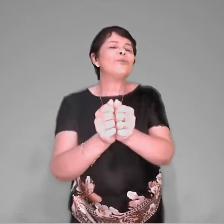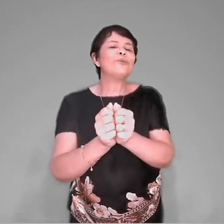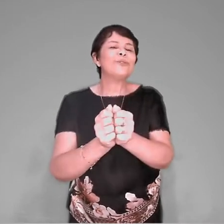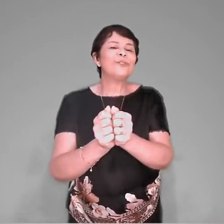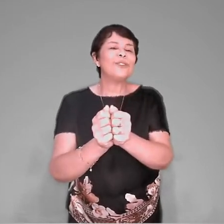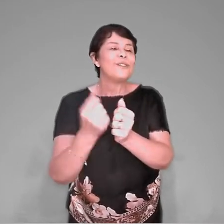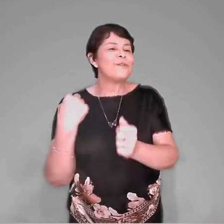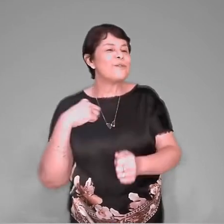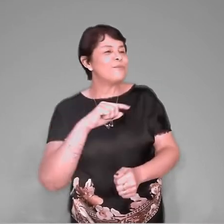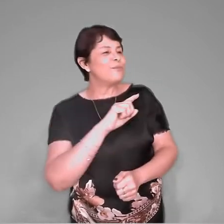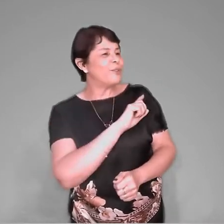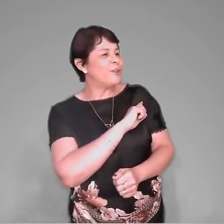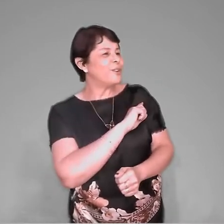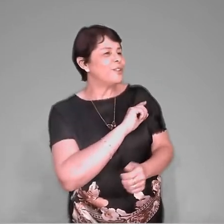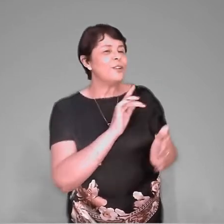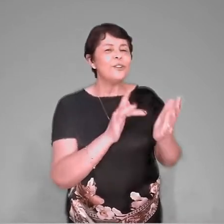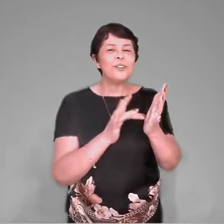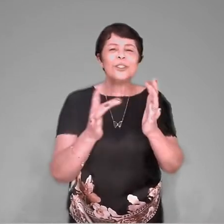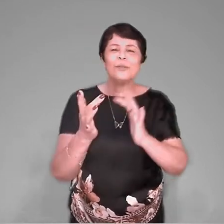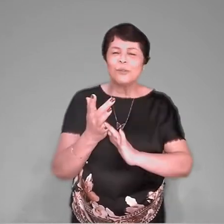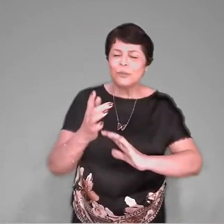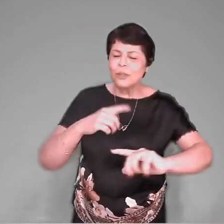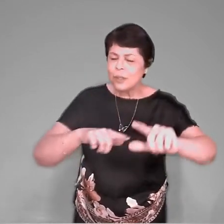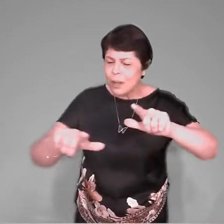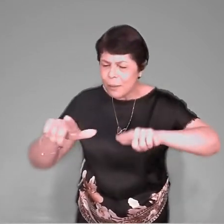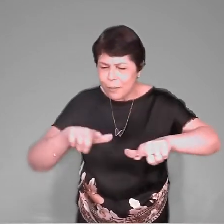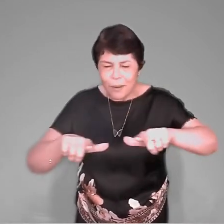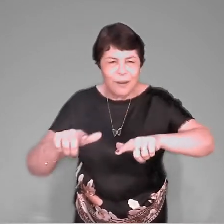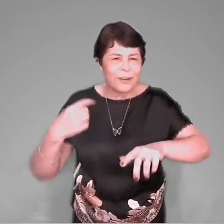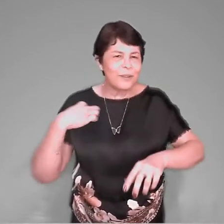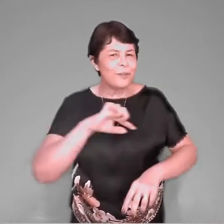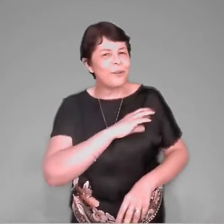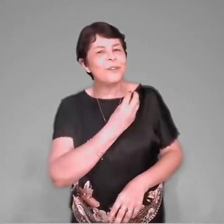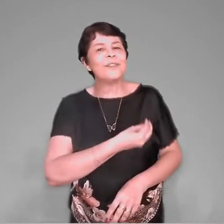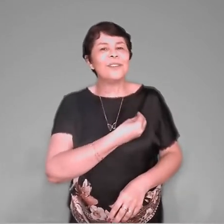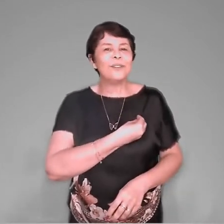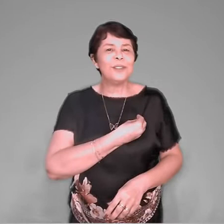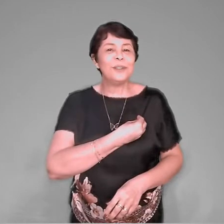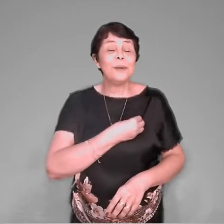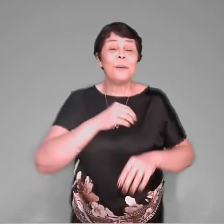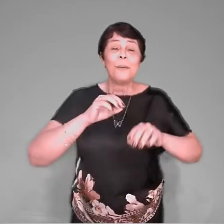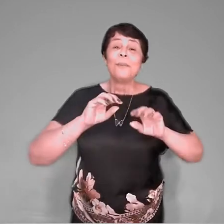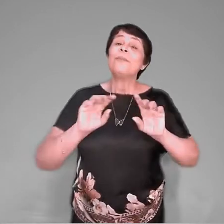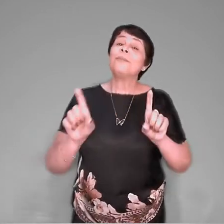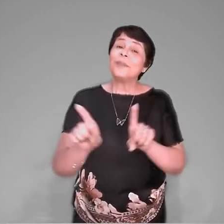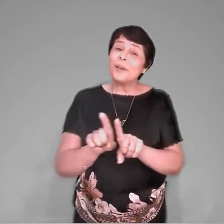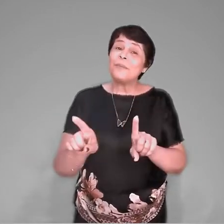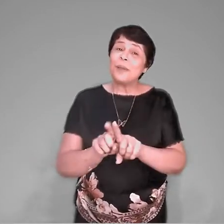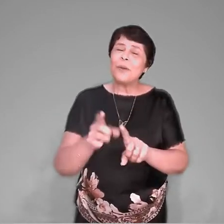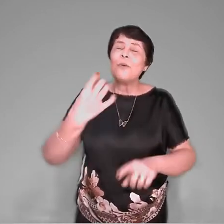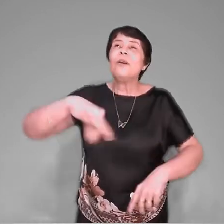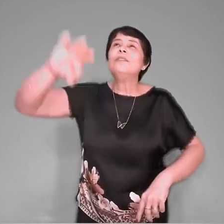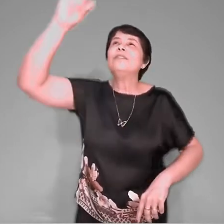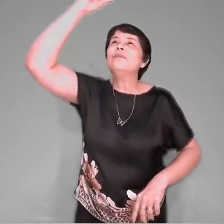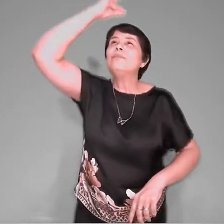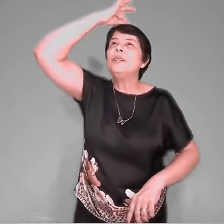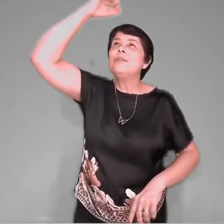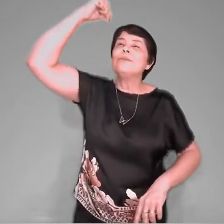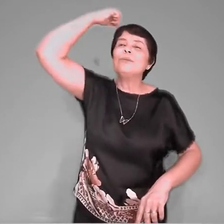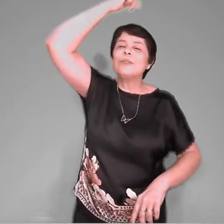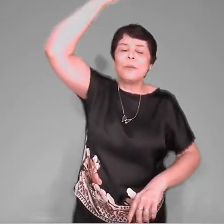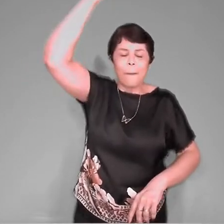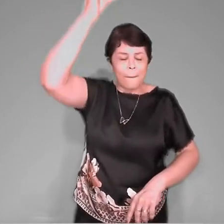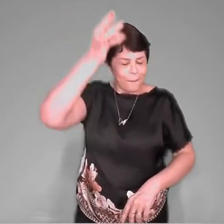faz esse trabalho de distribuir as riquezas do testamento é o Espírito Santo. É ele que está ali na